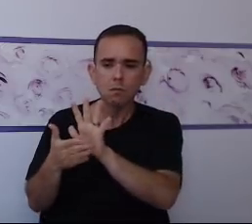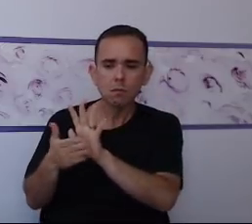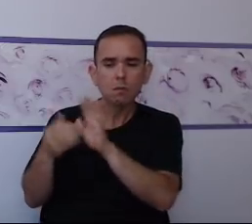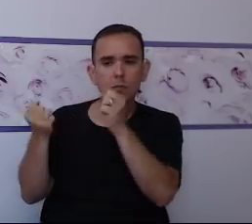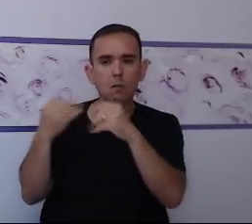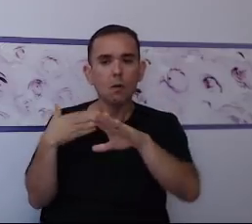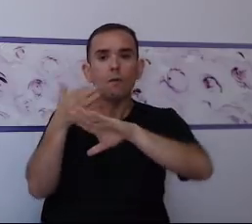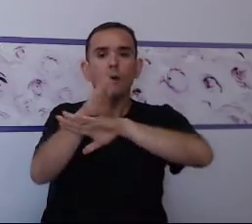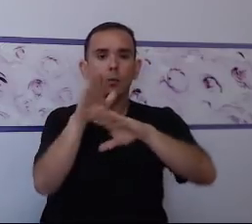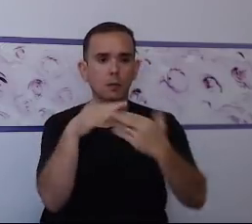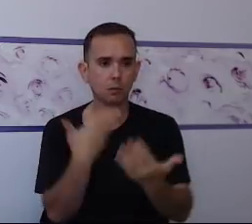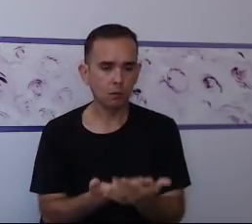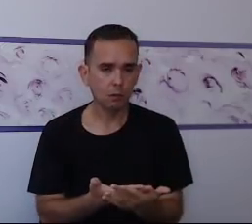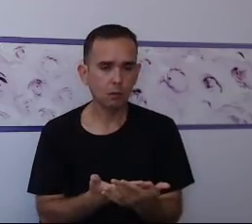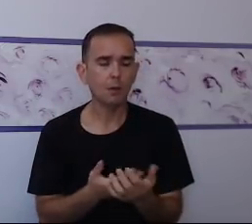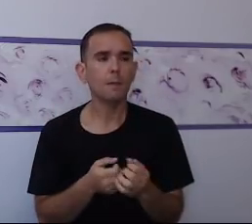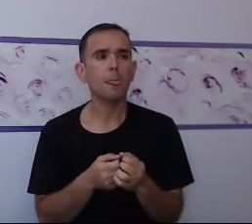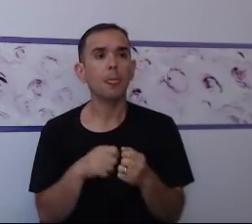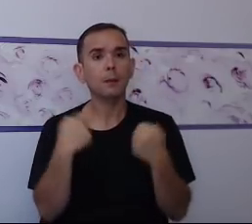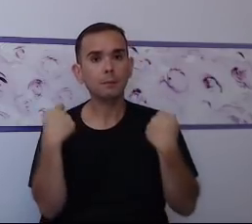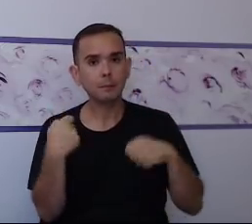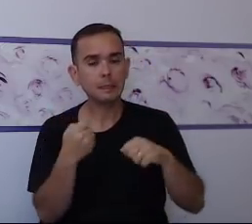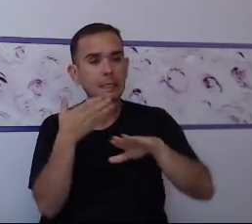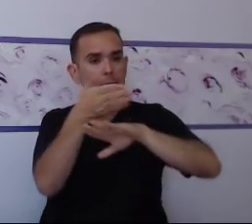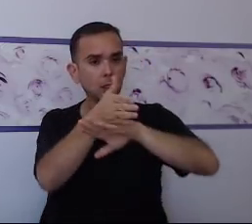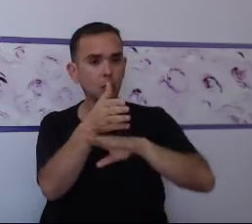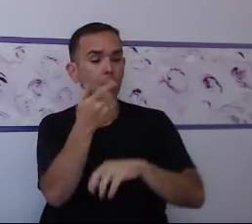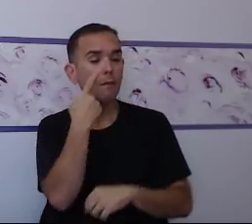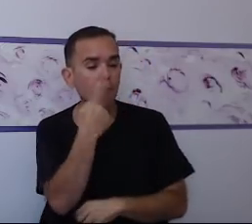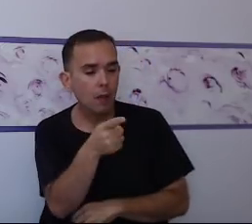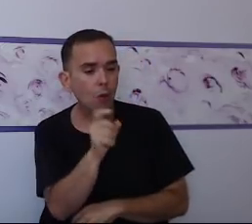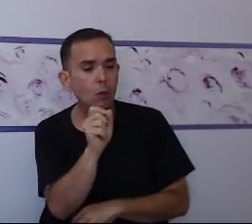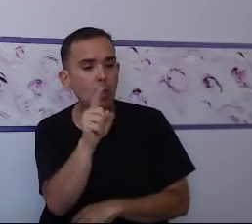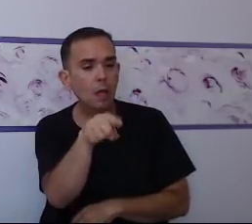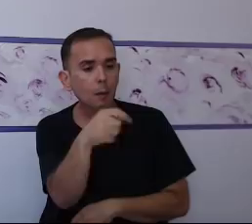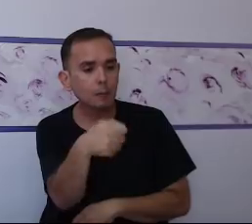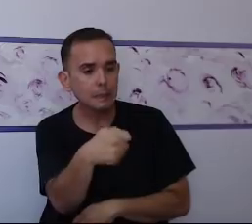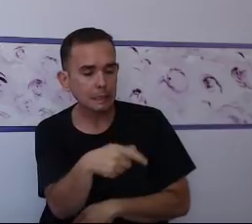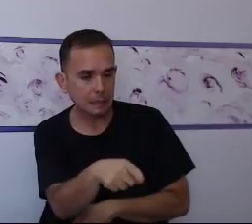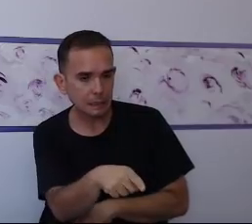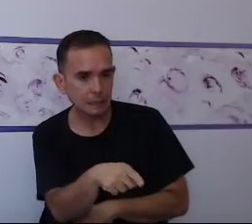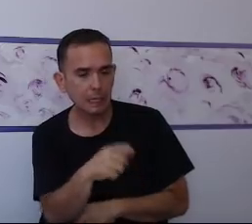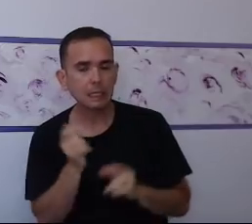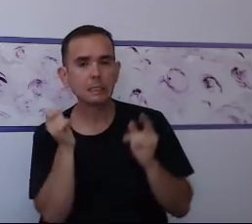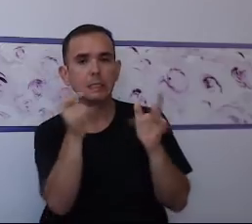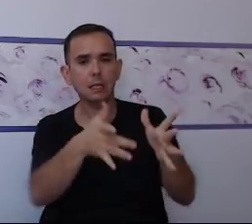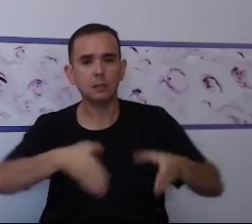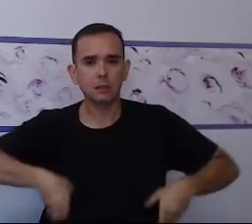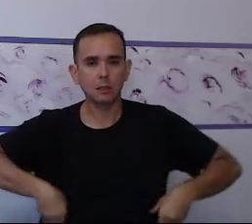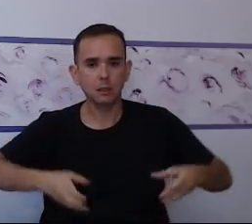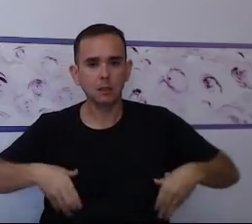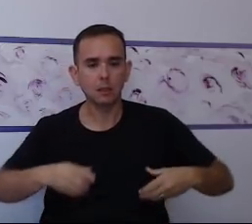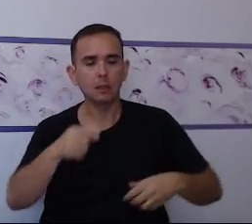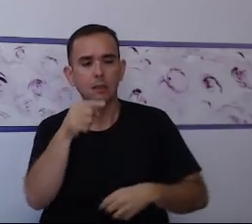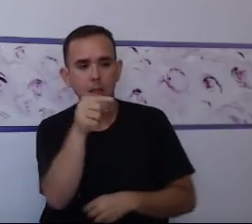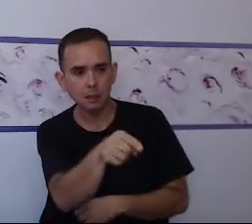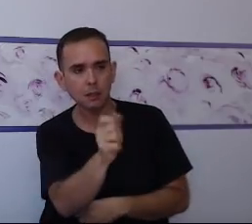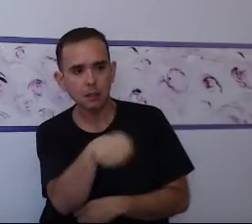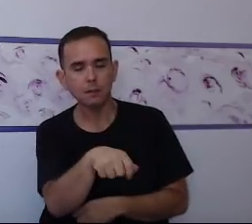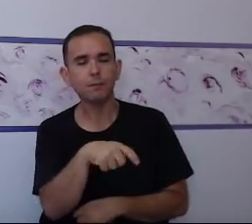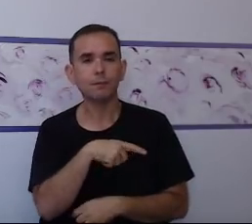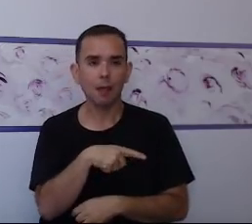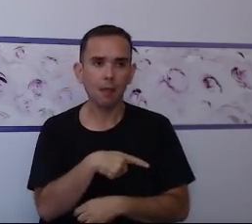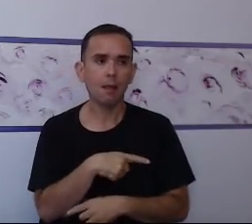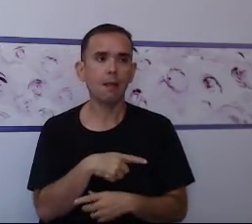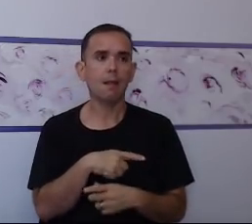até a escola, a gente vê a necessidade do aluno, aí a gente consegue dispensar cadeiras de rodas hemiplégica,